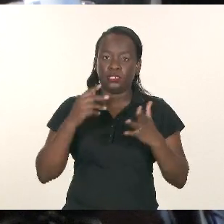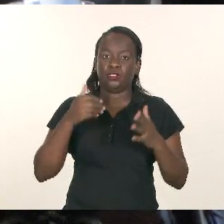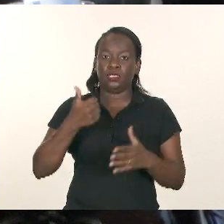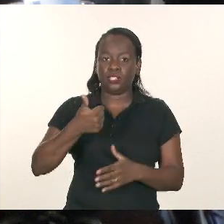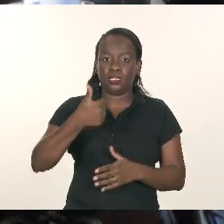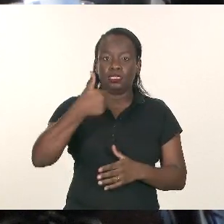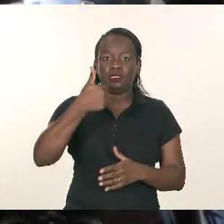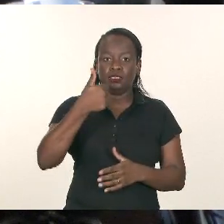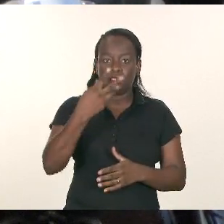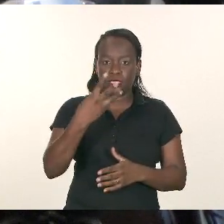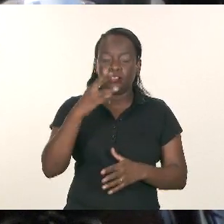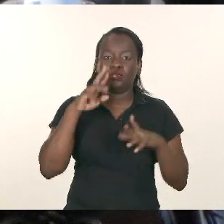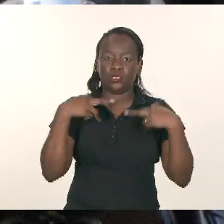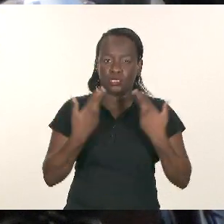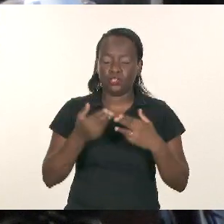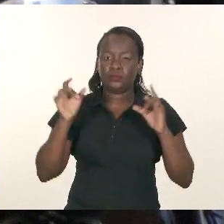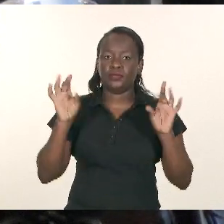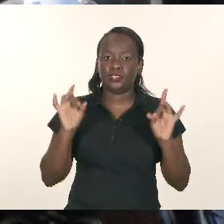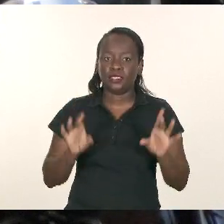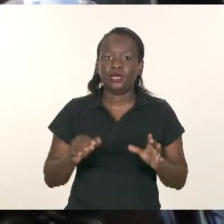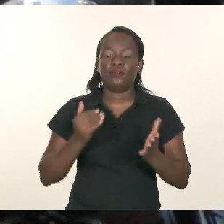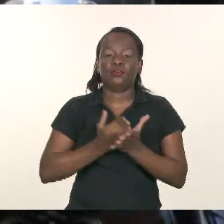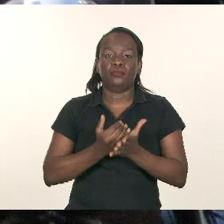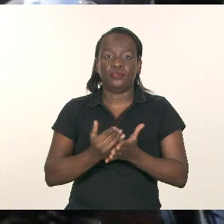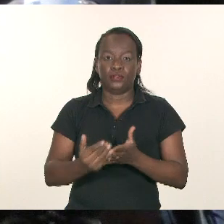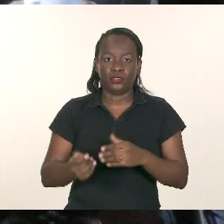na 13ª sessão extraordinária, que,